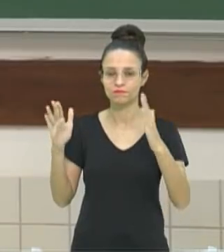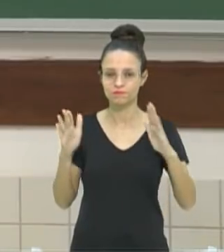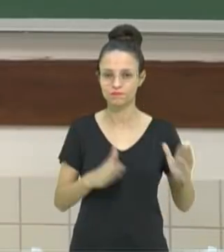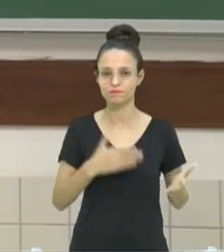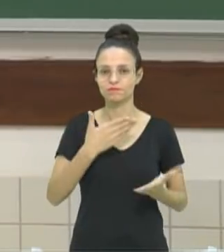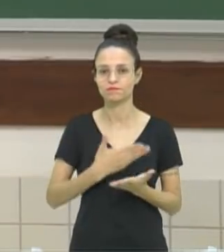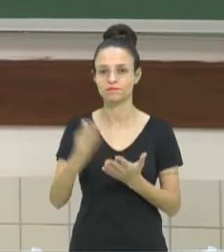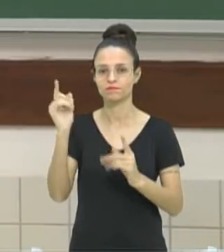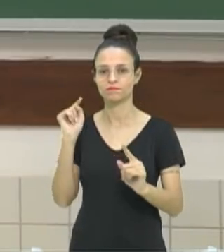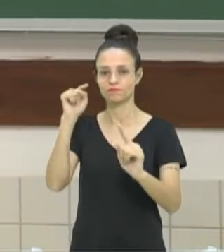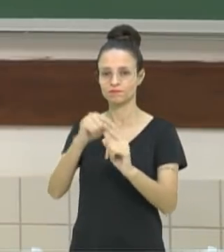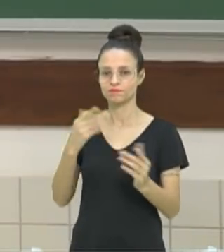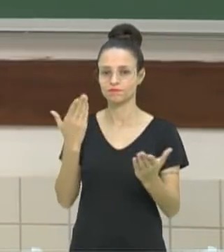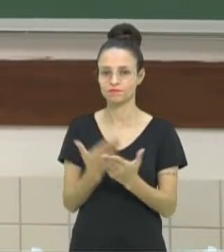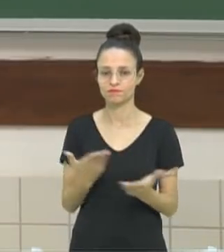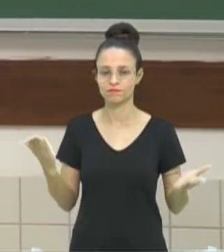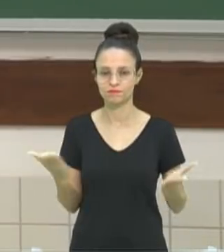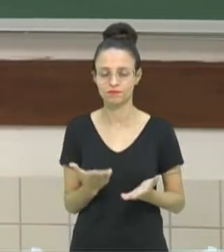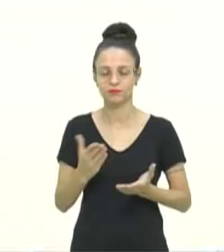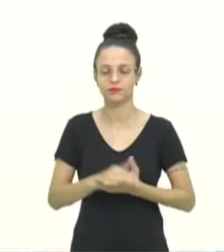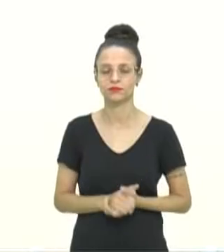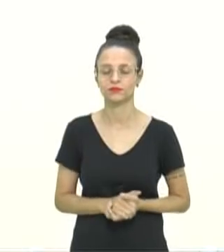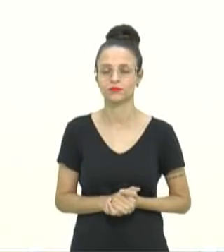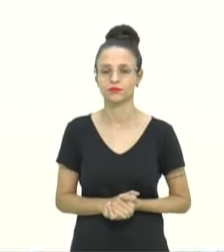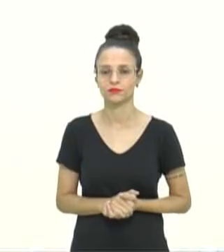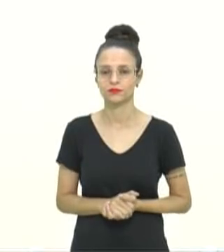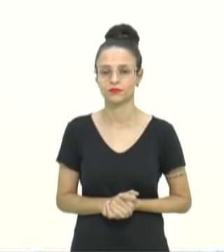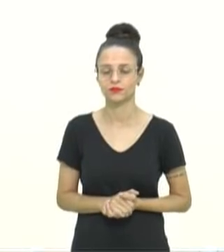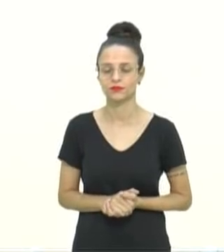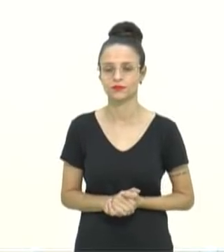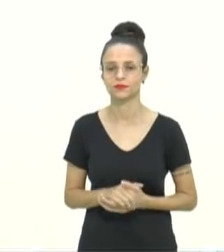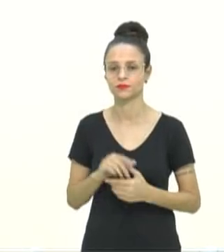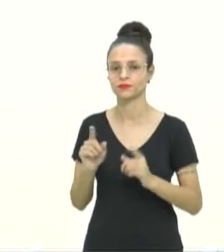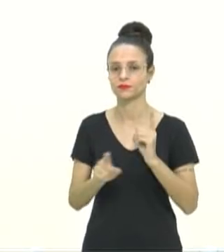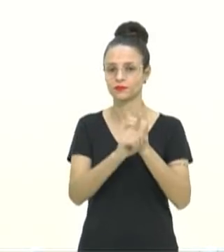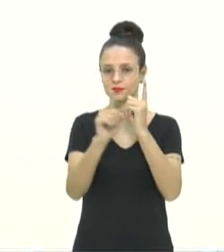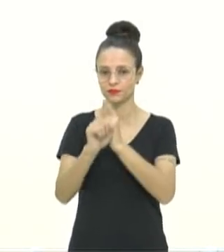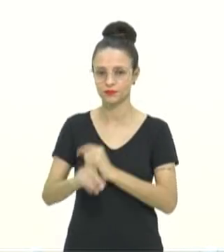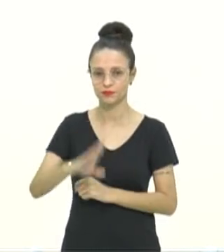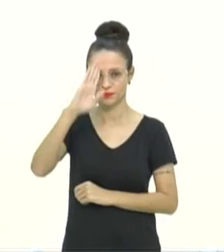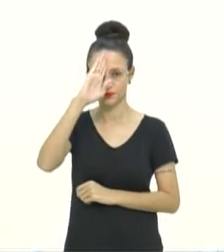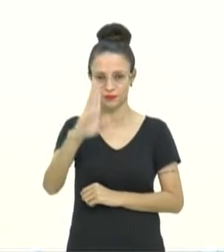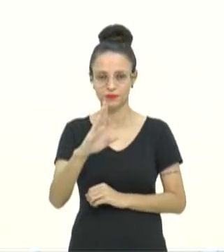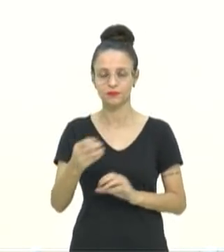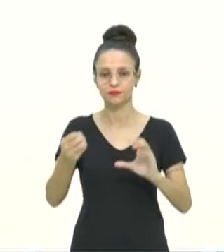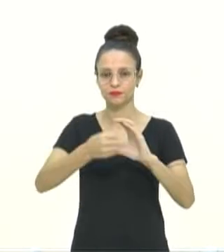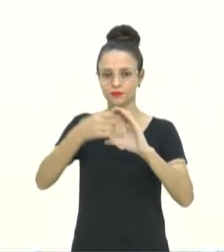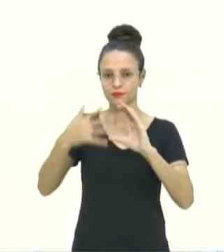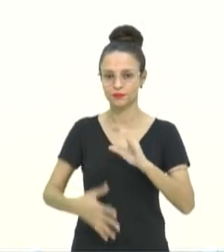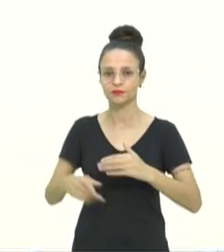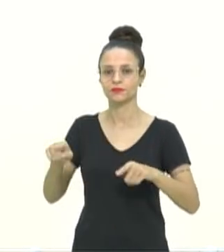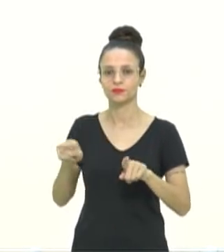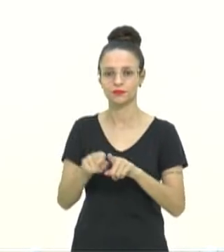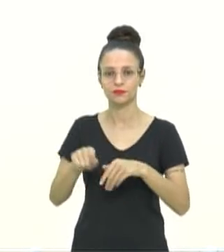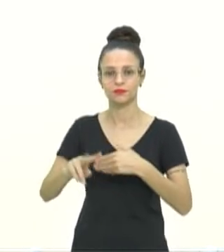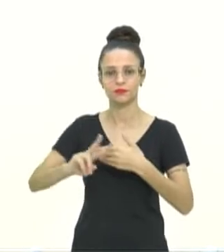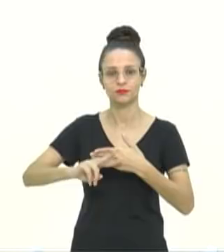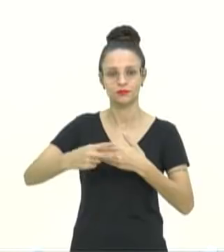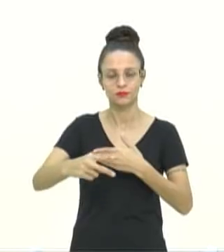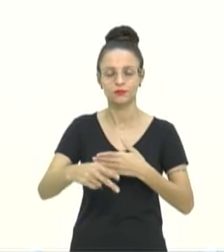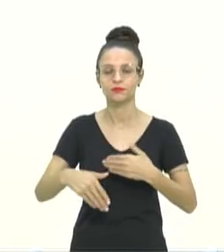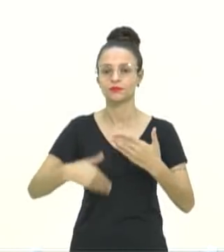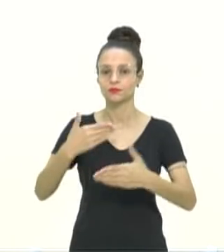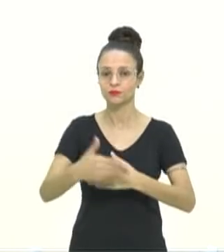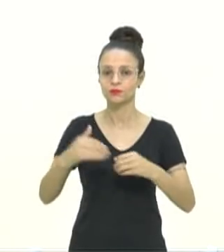o objetivo da nossa aula de hoje, né? O que nós temos ali? Identificar as principais características e consequências do processo de